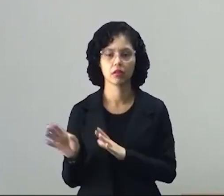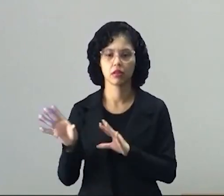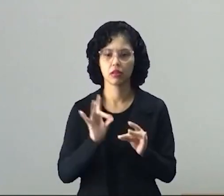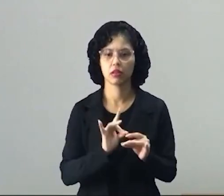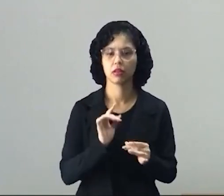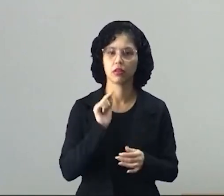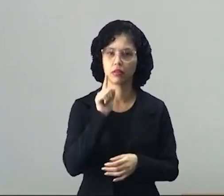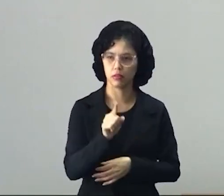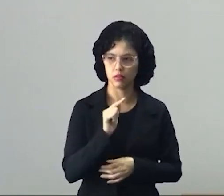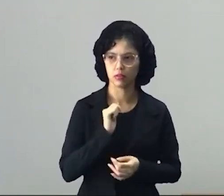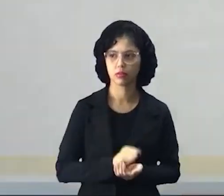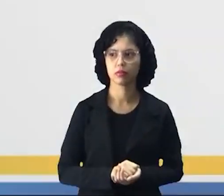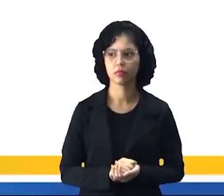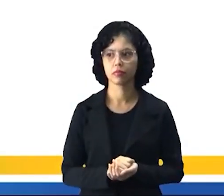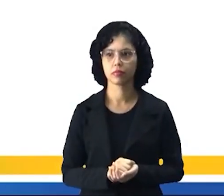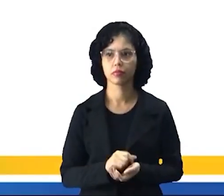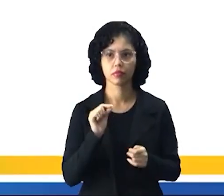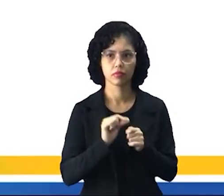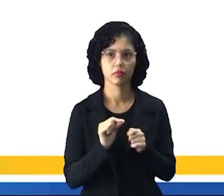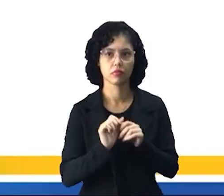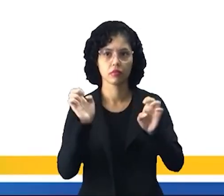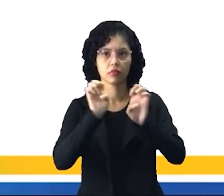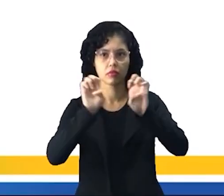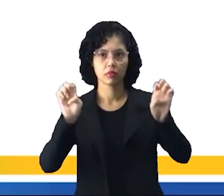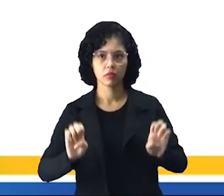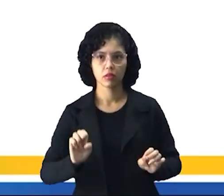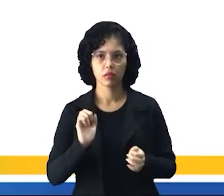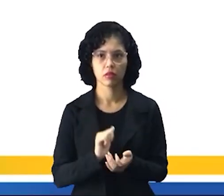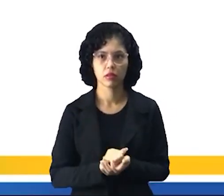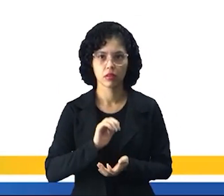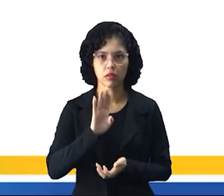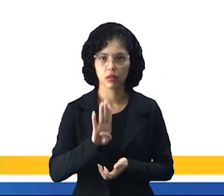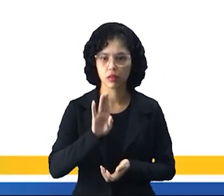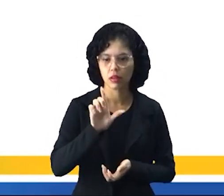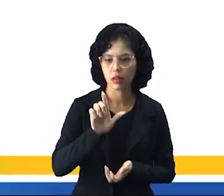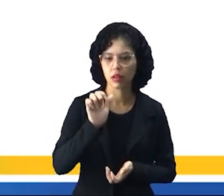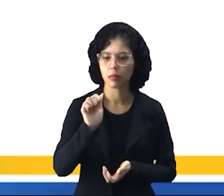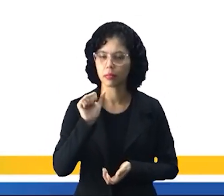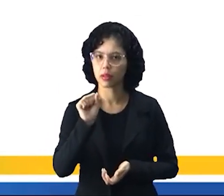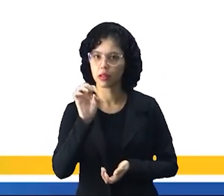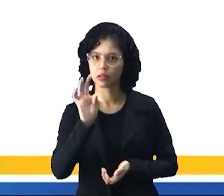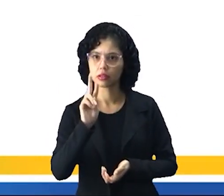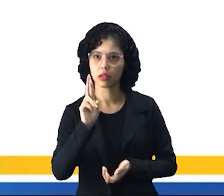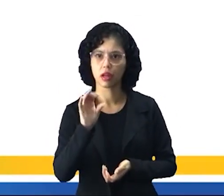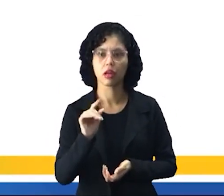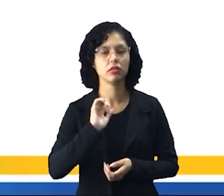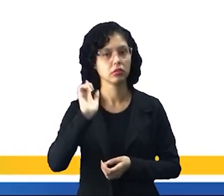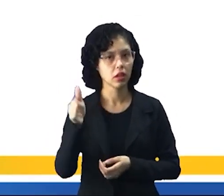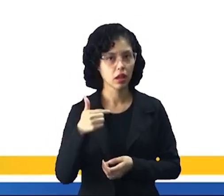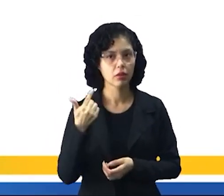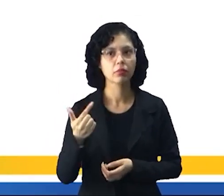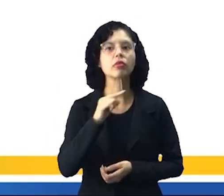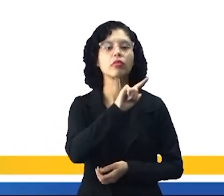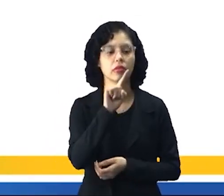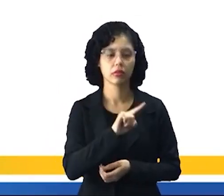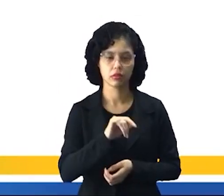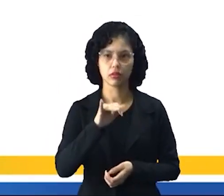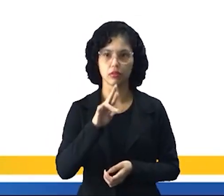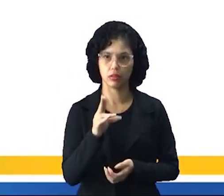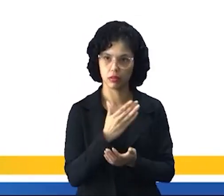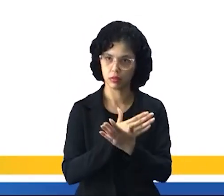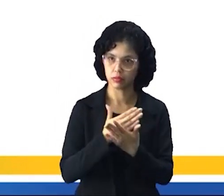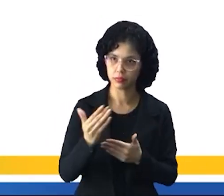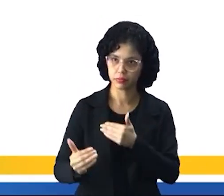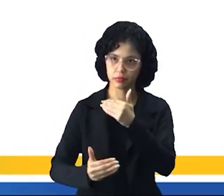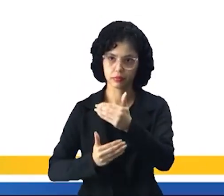vocês a formação de uma estrutura chamada blástula. O que é isso? Depois da formação do zigoto,